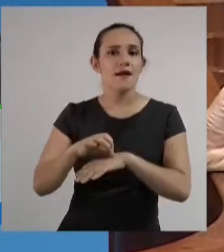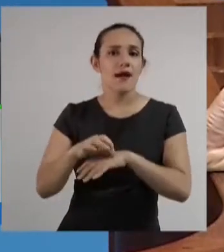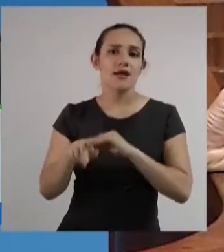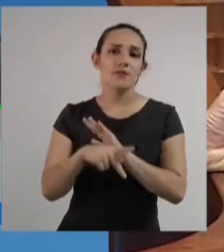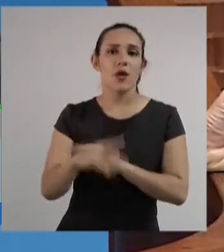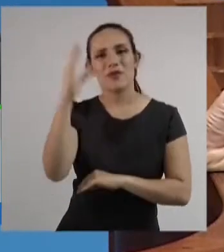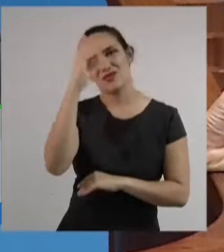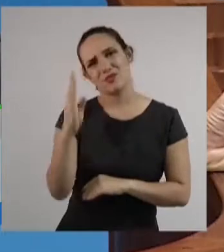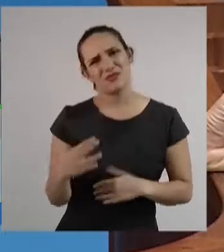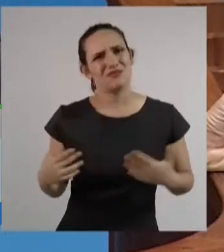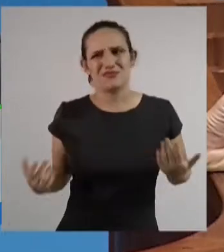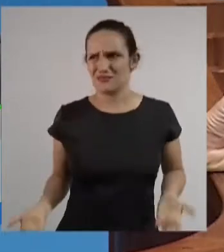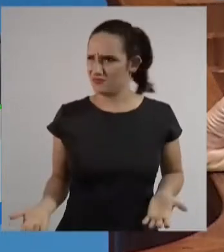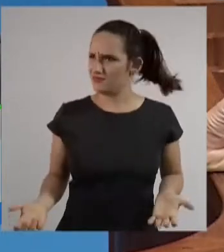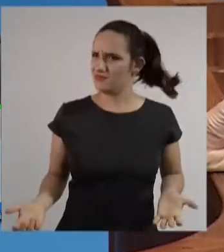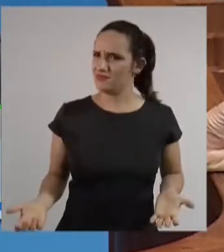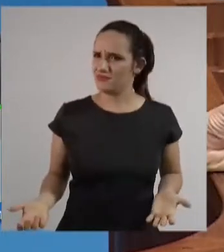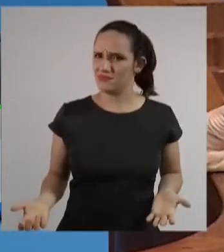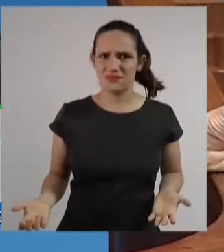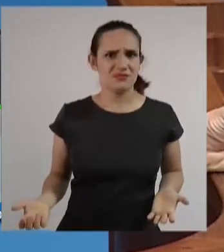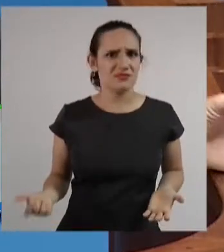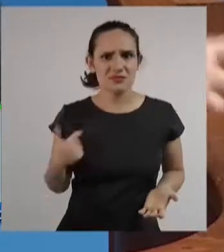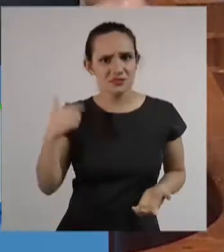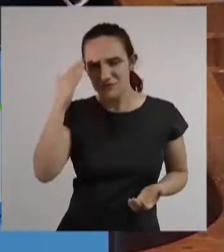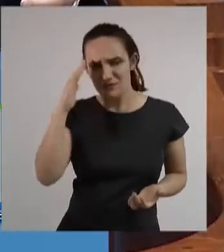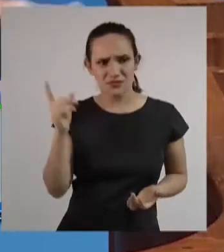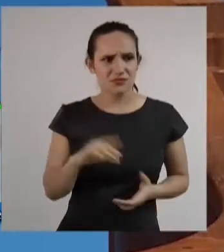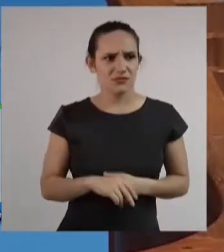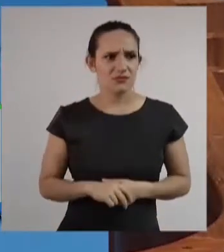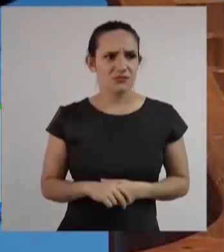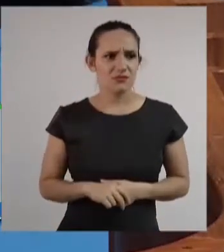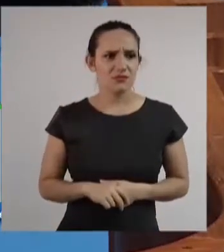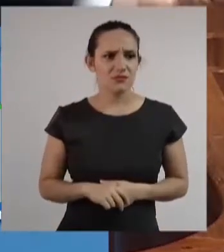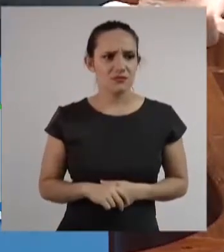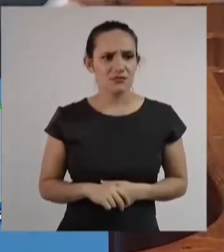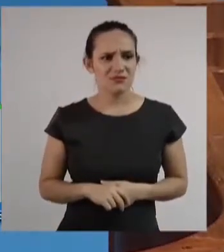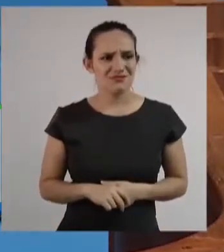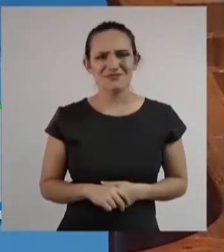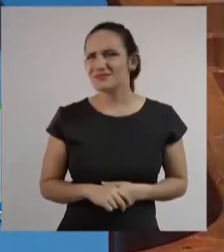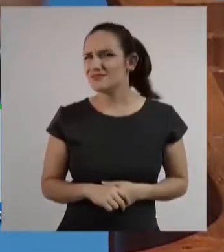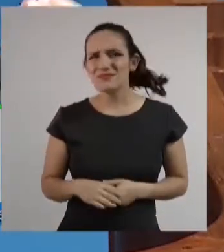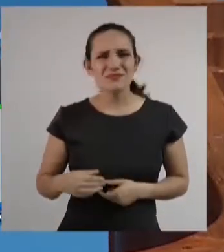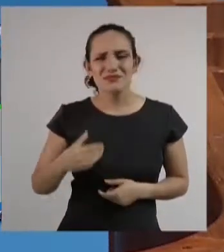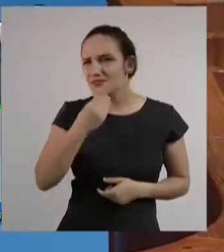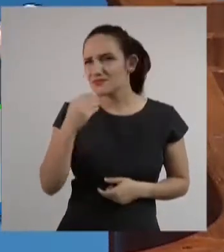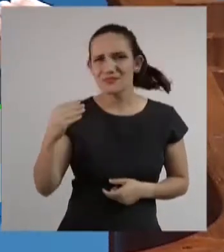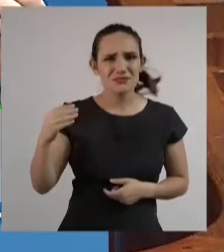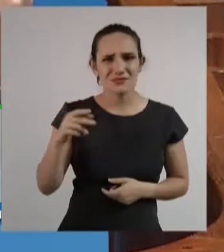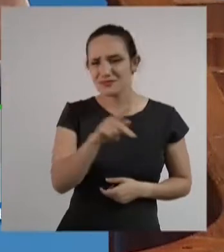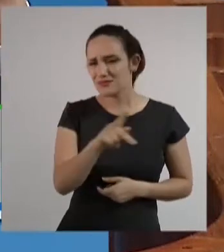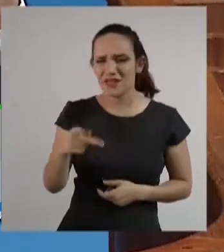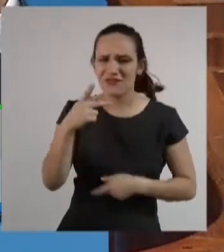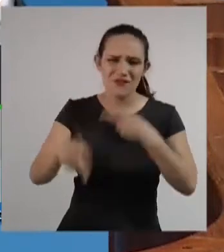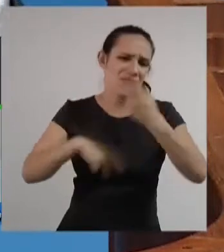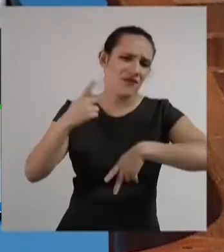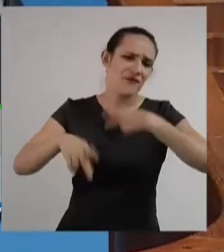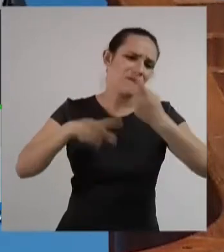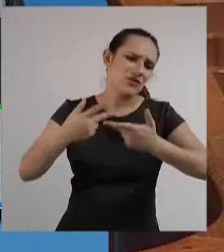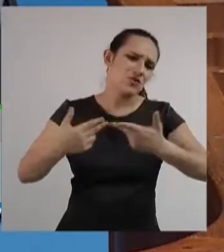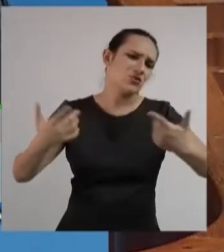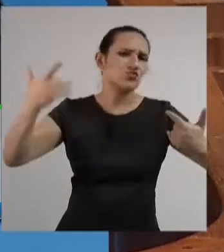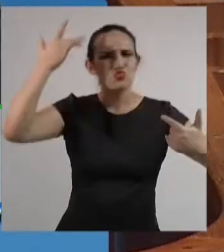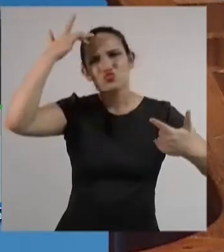Então a gente fica pensando, o homem abre a boca e fala coisas sem saber do